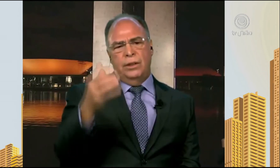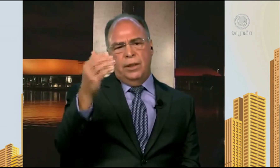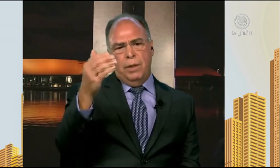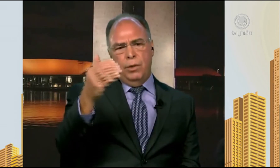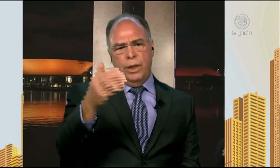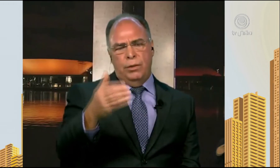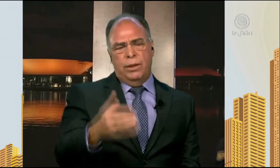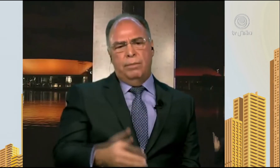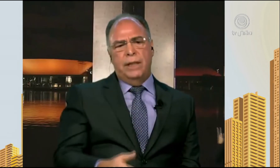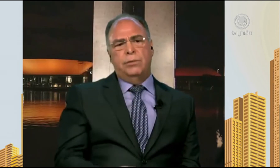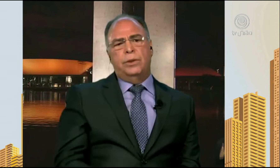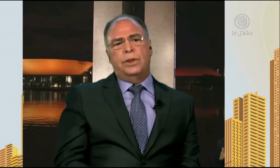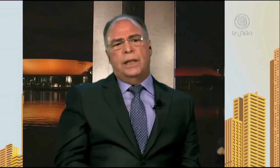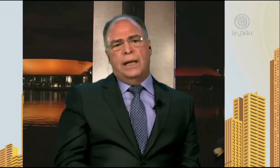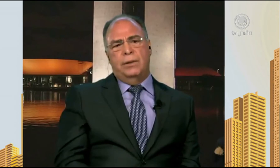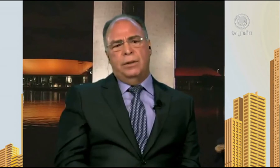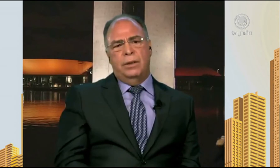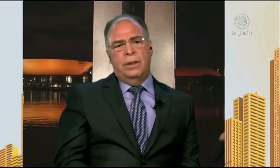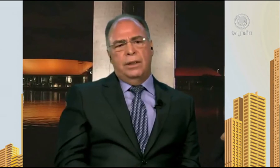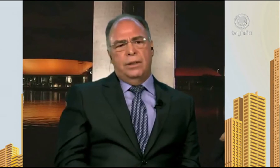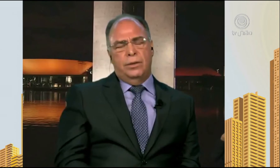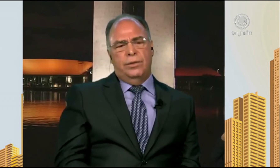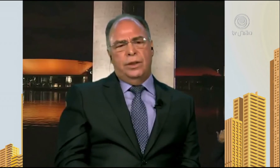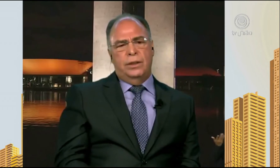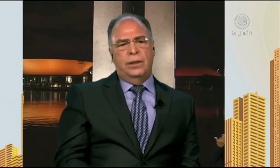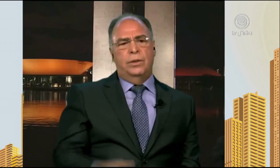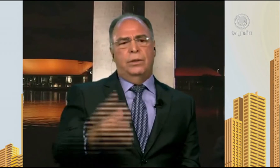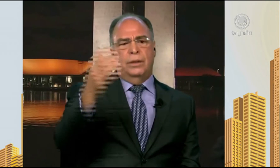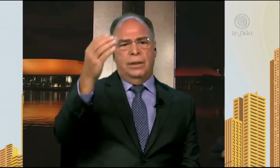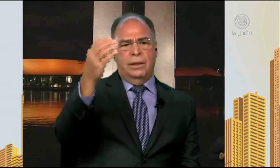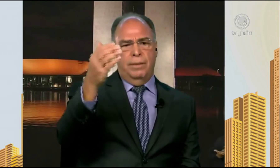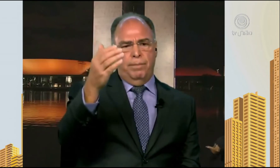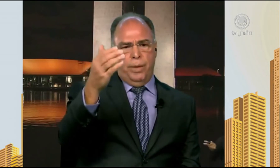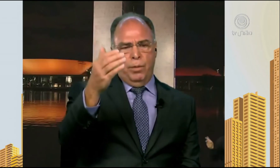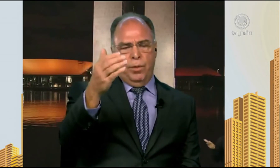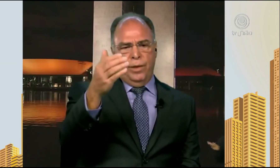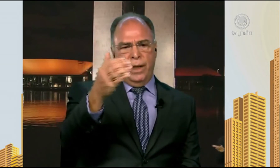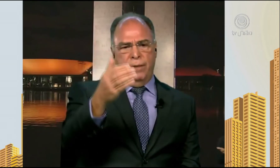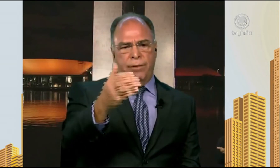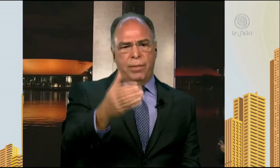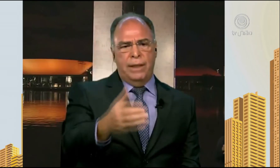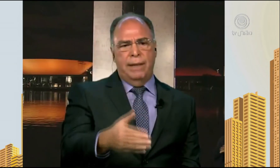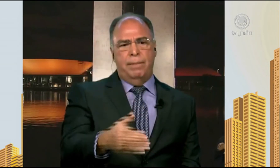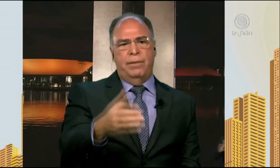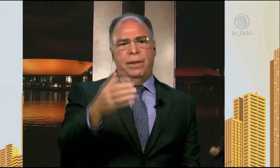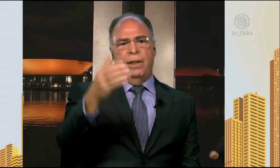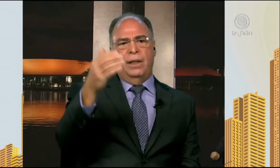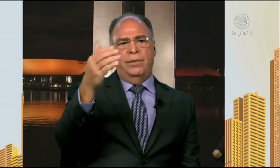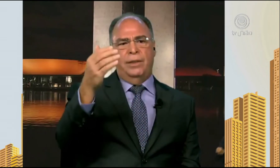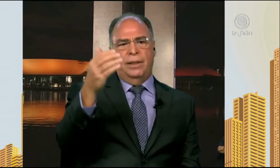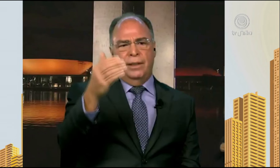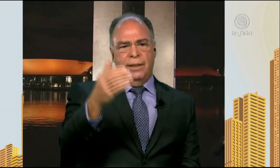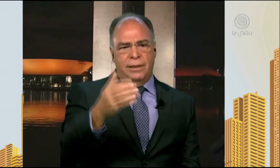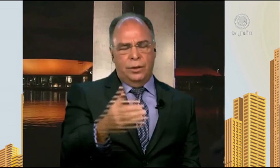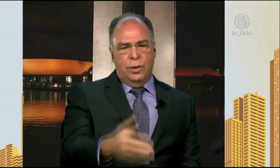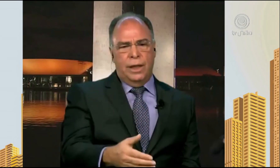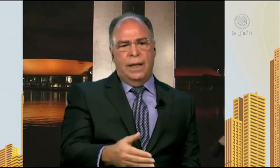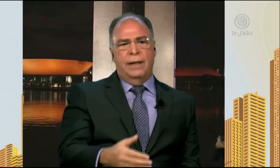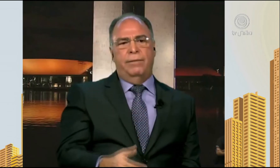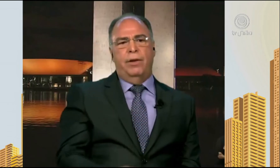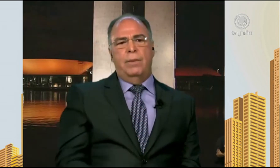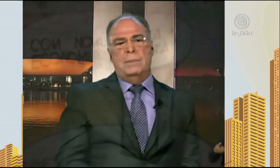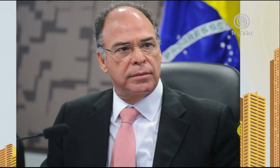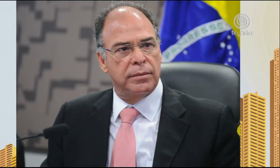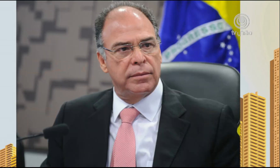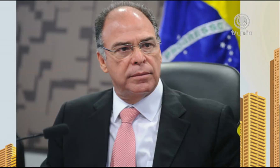novas sugestões até amanhã pela manhã certamente Voltaremos a conversar disse